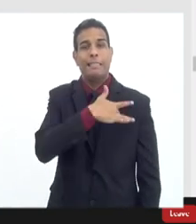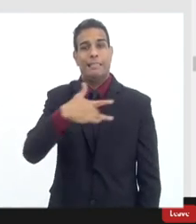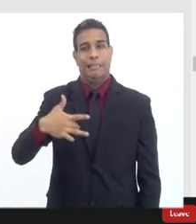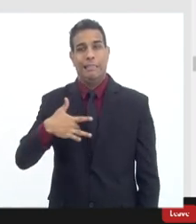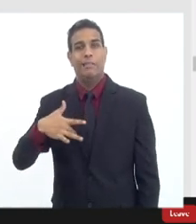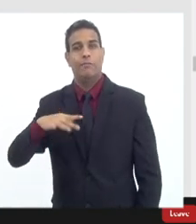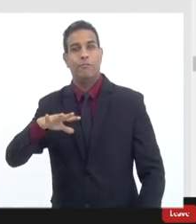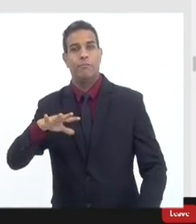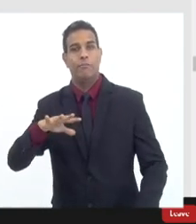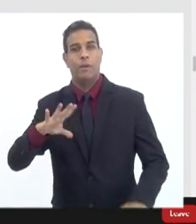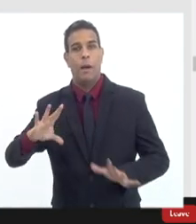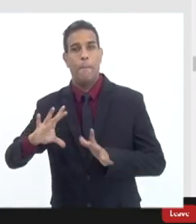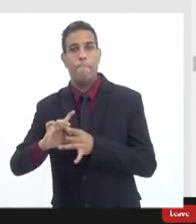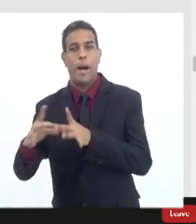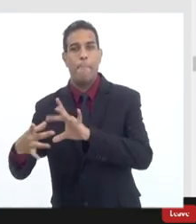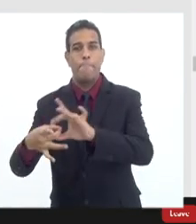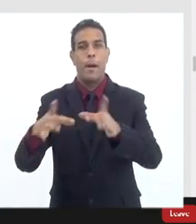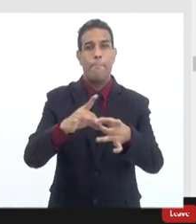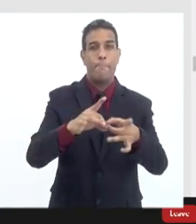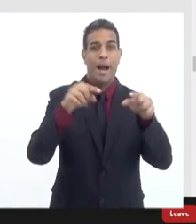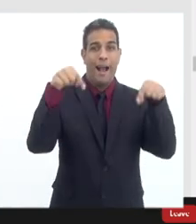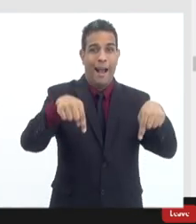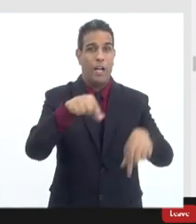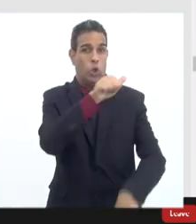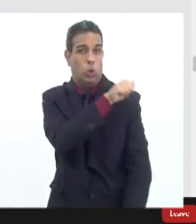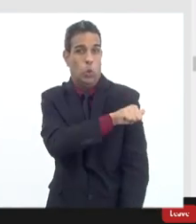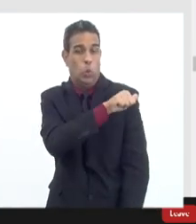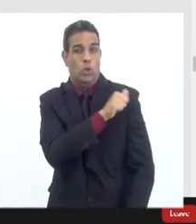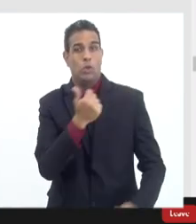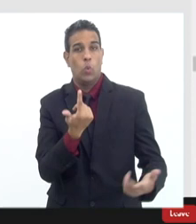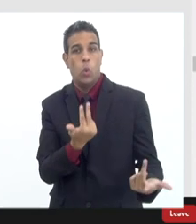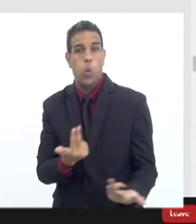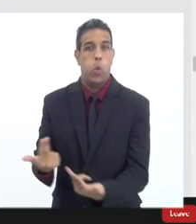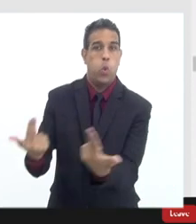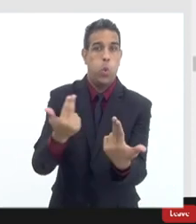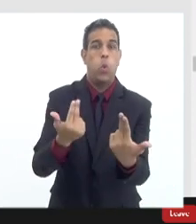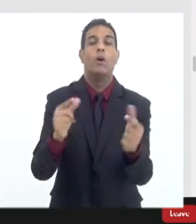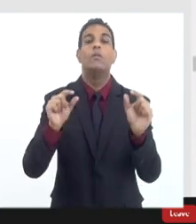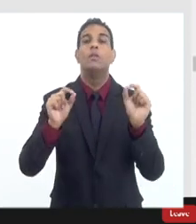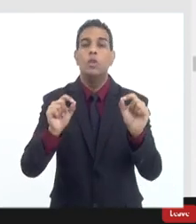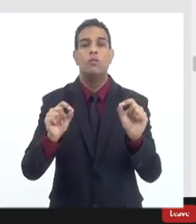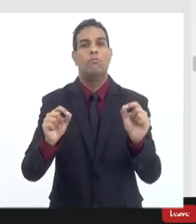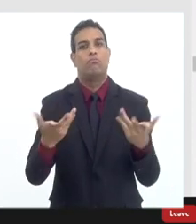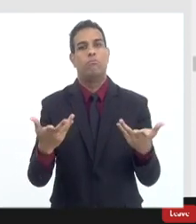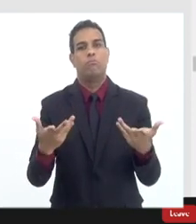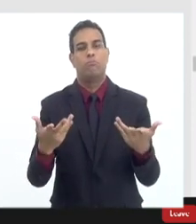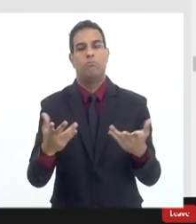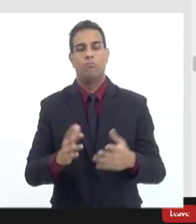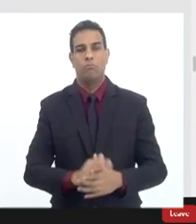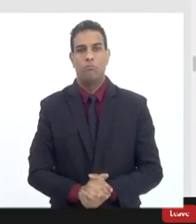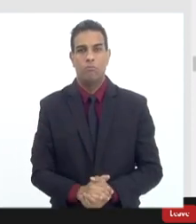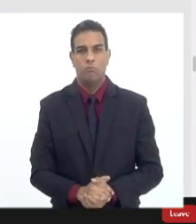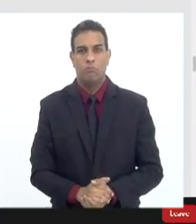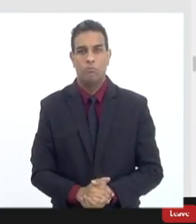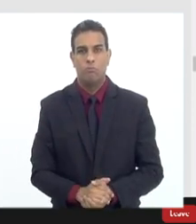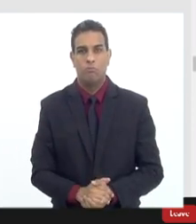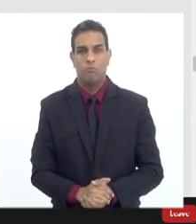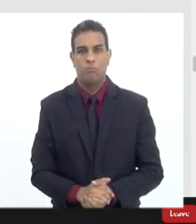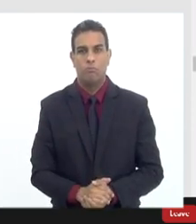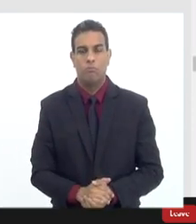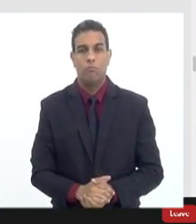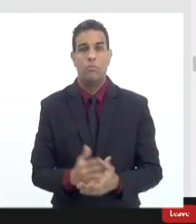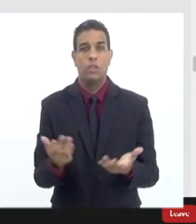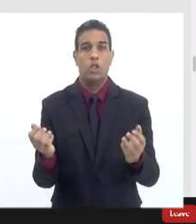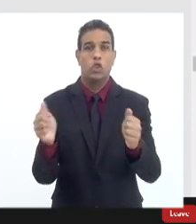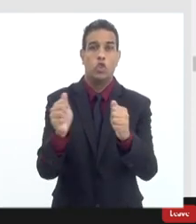É muito importante que no estado também se faça um esforço desse tipo, que haja um movimento das regionais